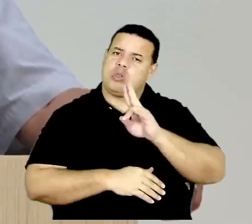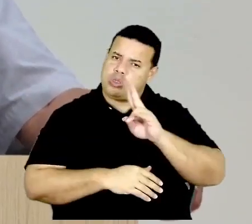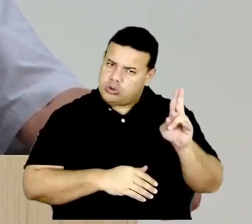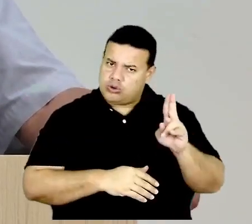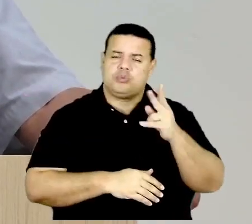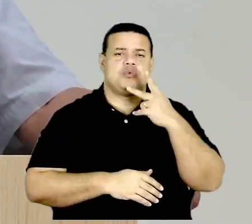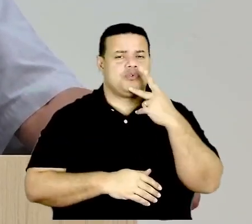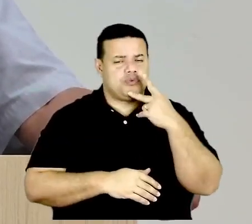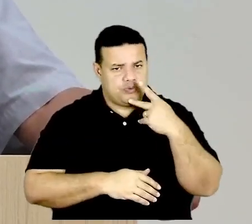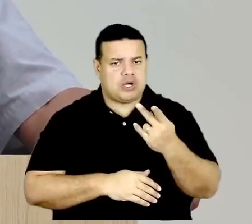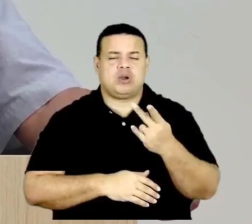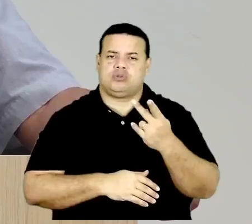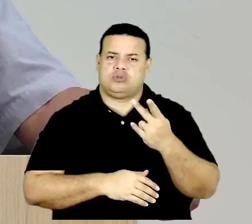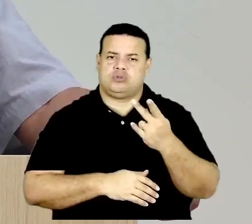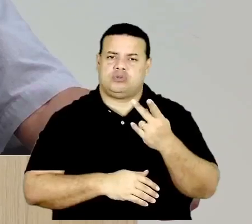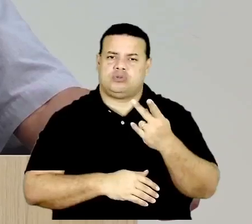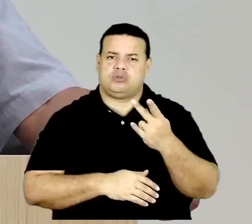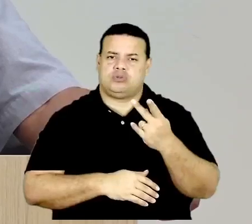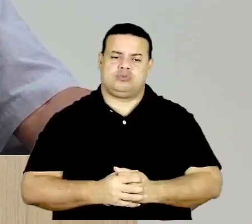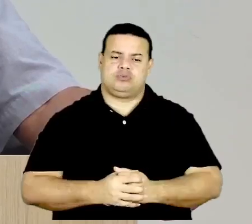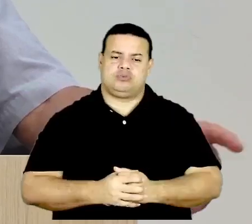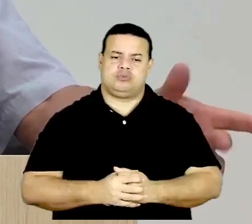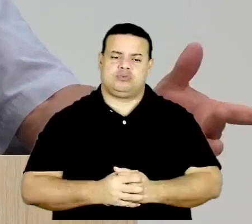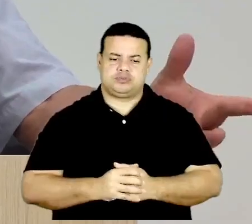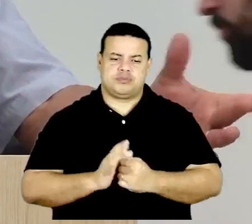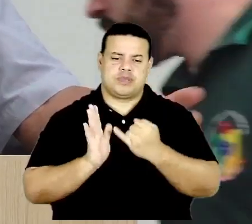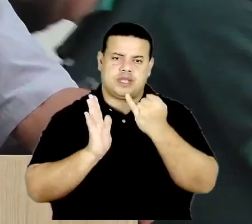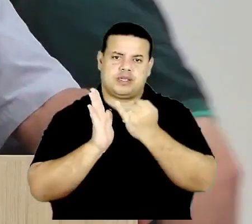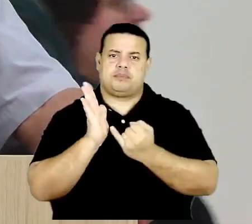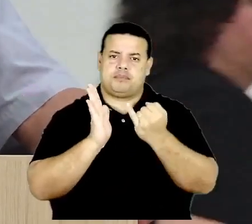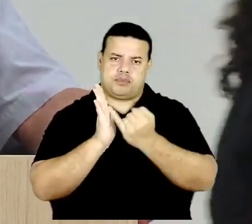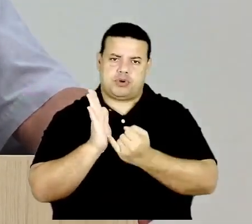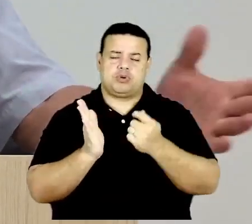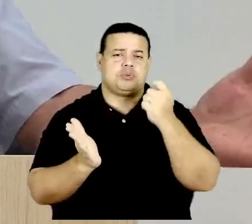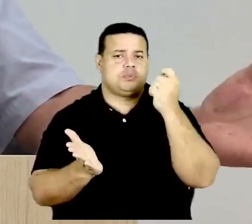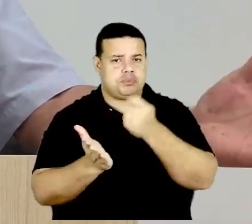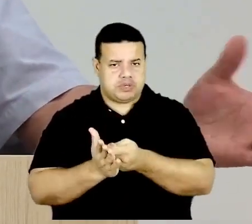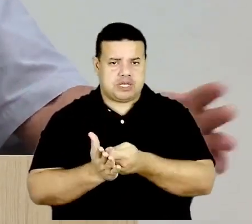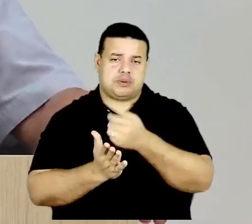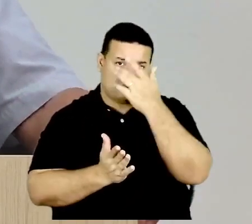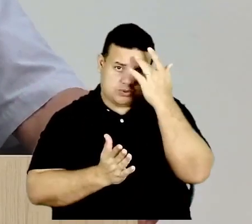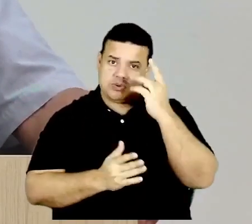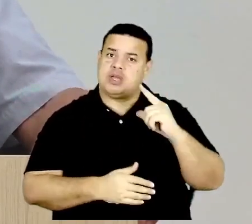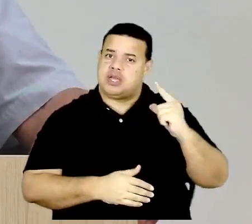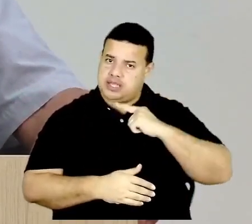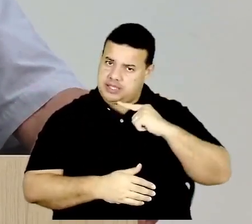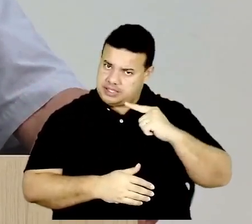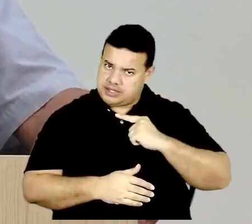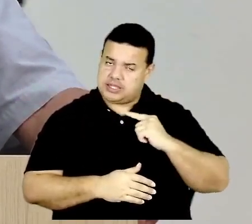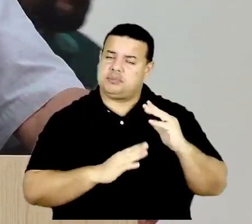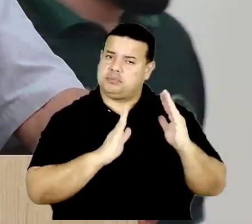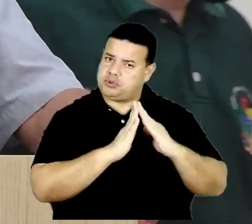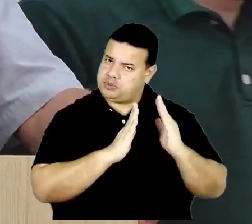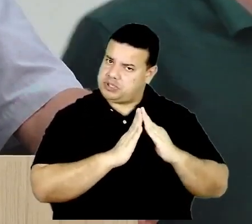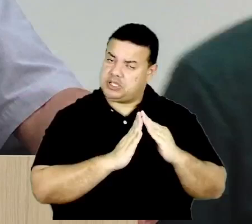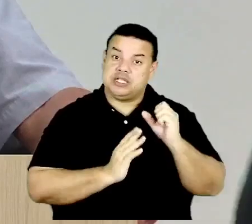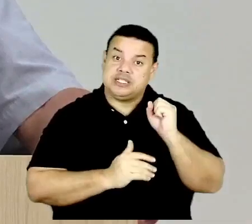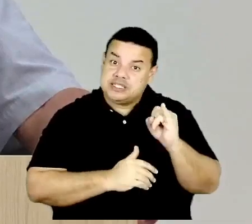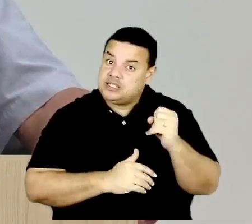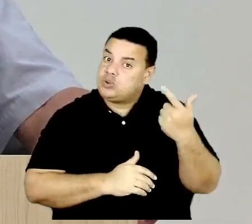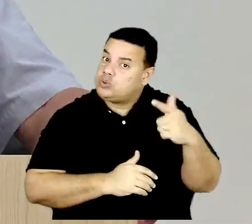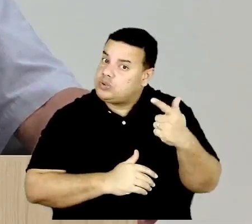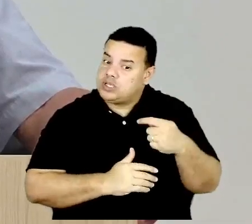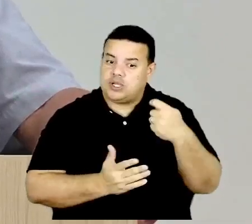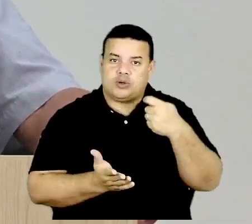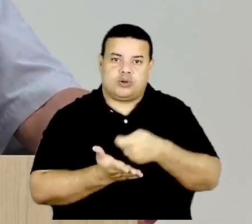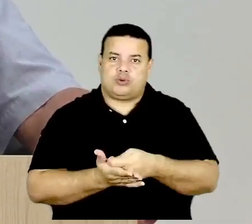falo. Tributos só paga quem tem propriedade. Quem não tem propriedade não paga tributo, né? Se você